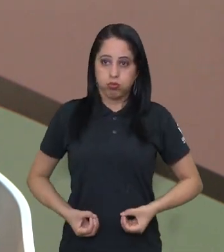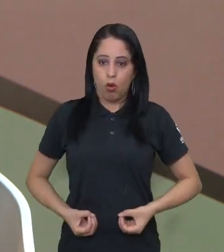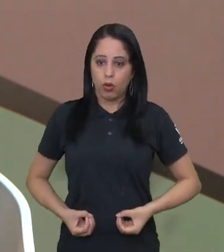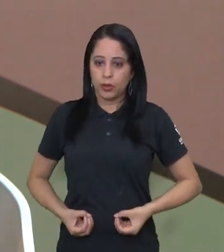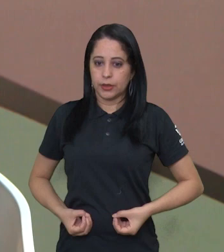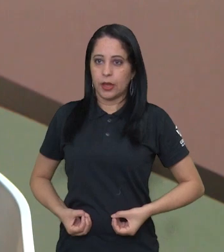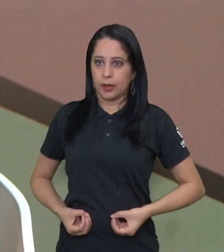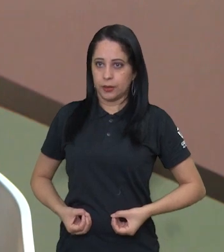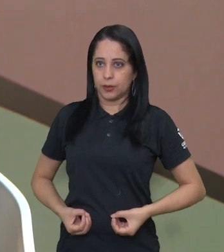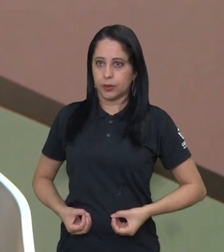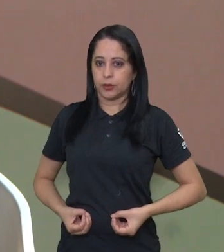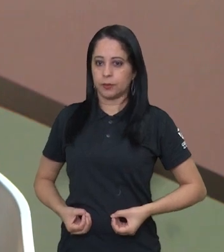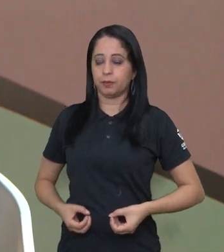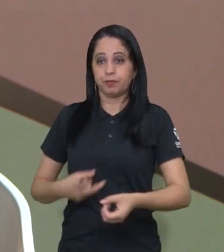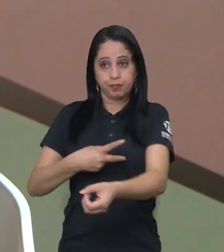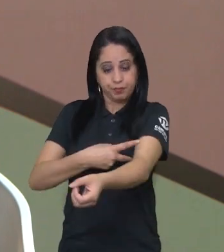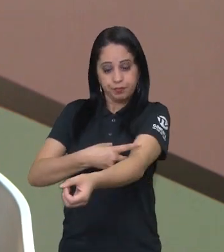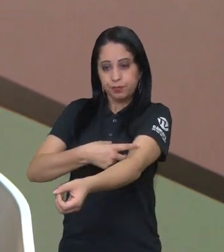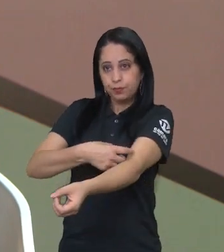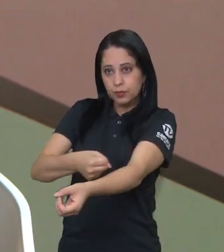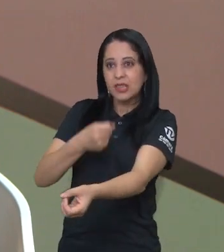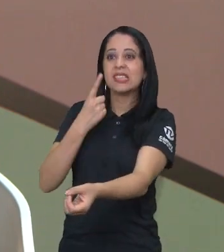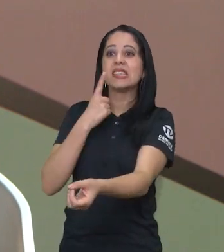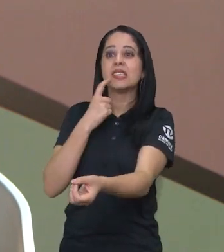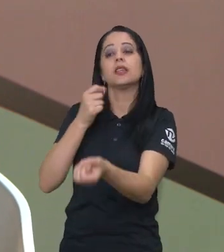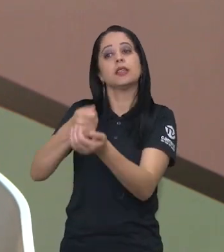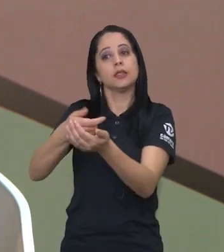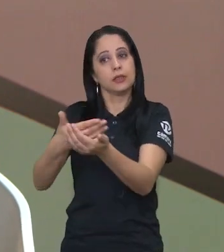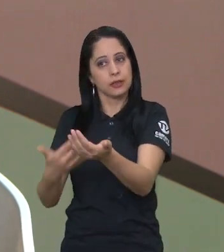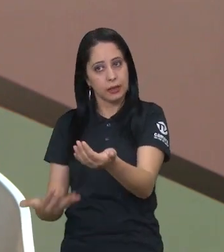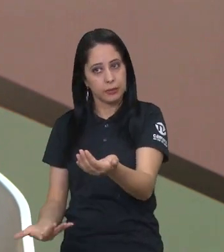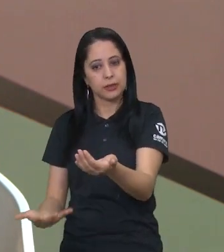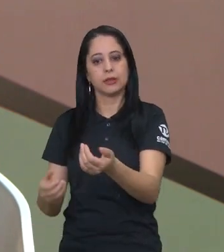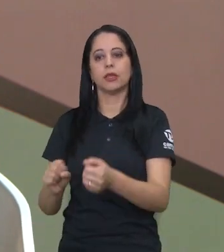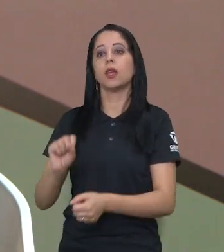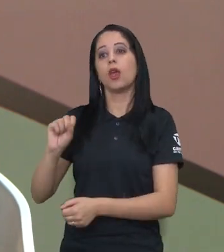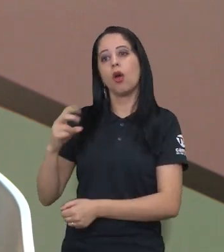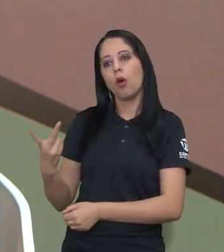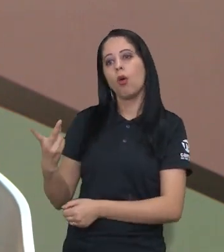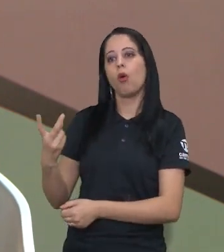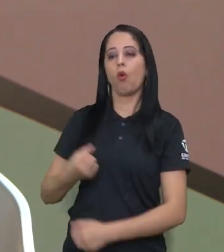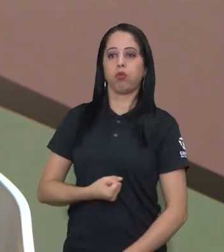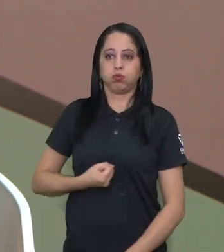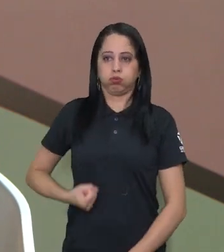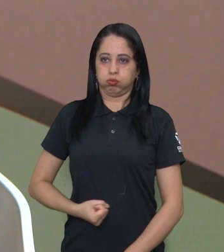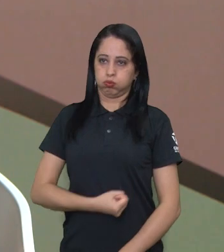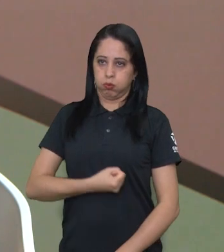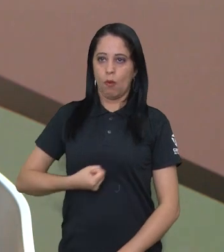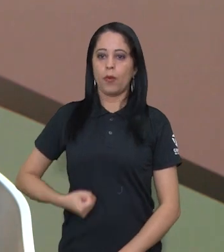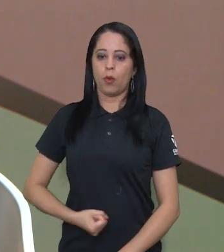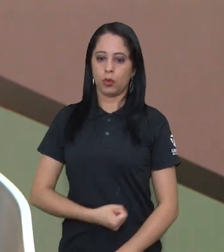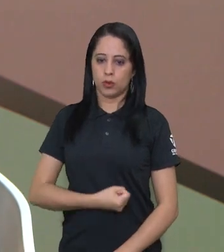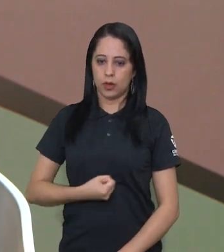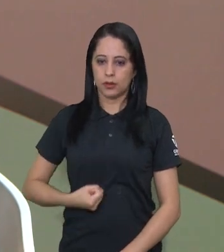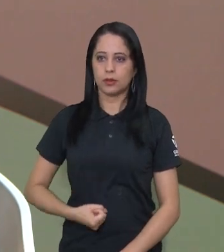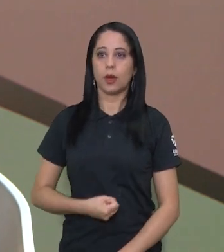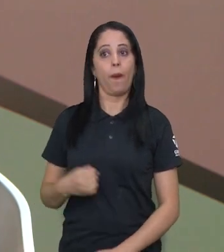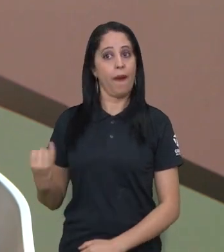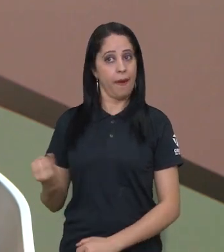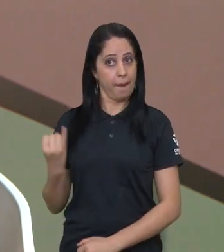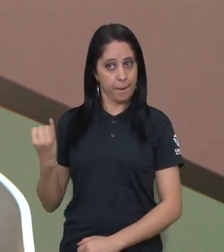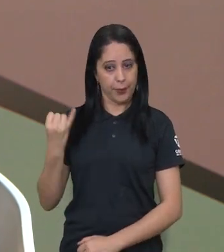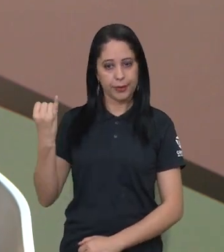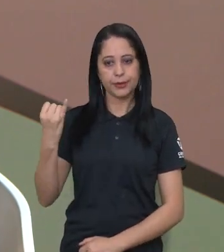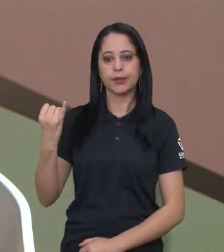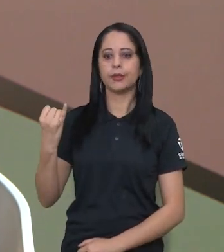2 formas. Ou através de um exame de sangue, que a gente faz a dosagem de antimileriano, ou através de um ultrassom. Mas esse ultrassom é